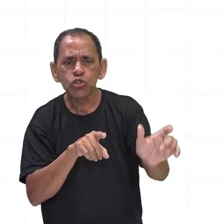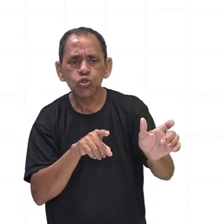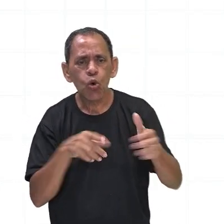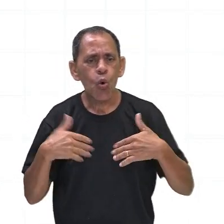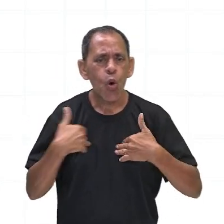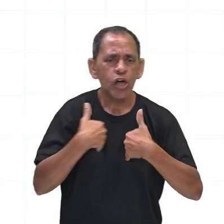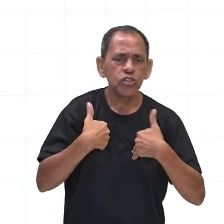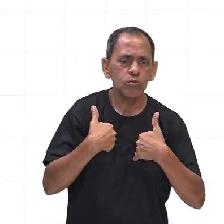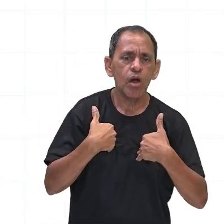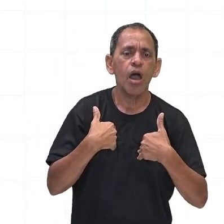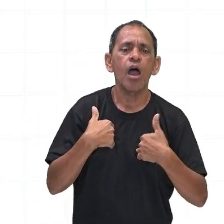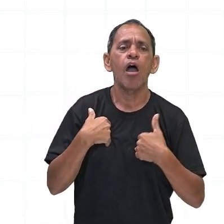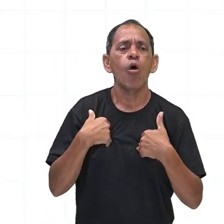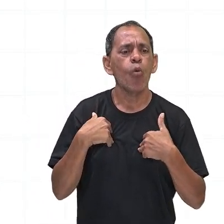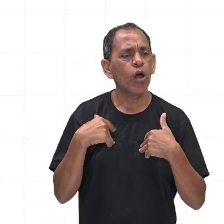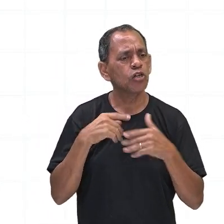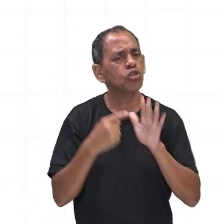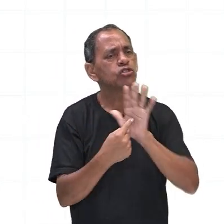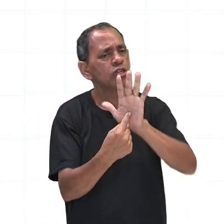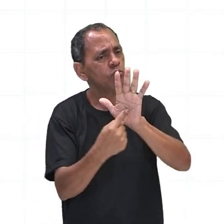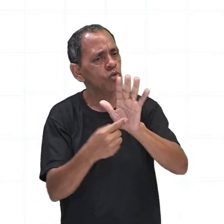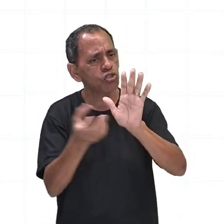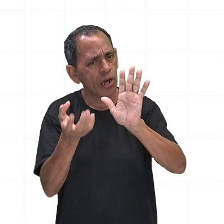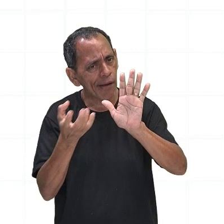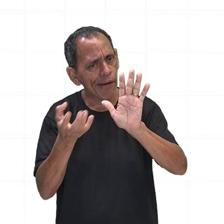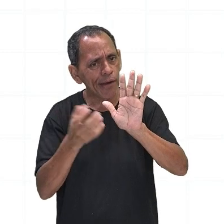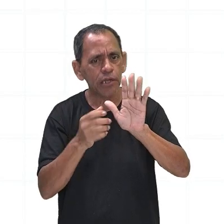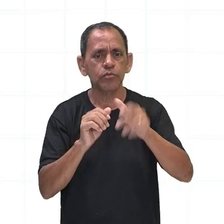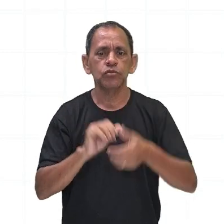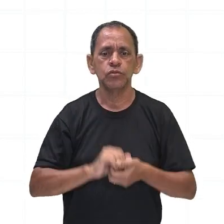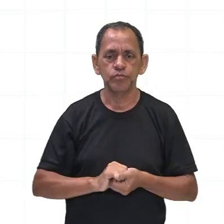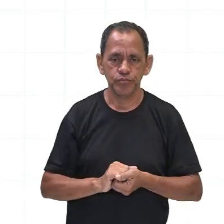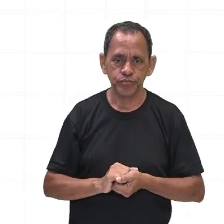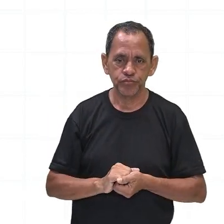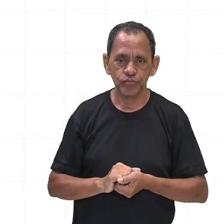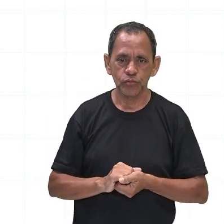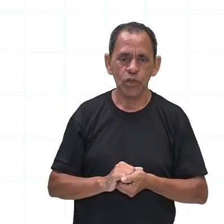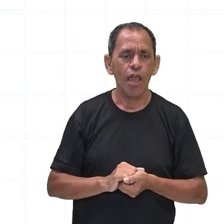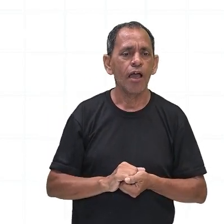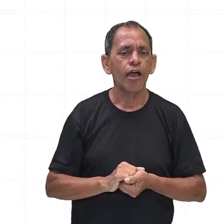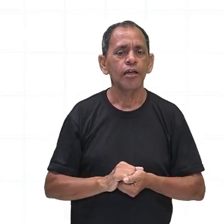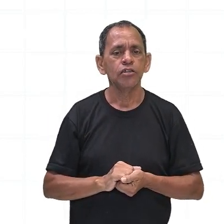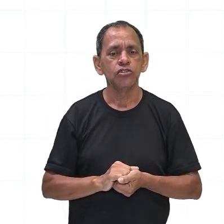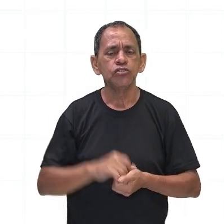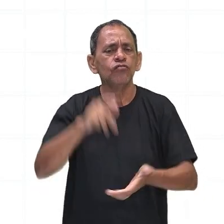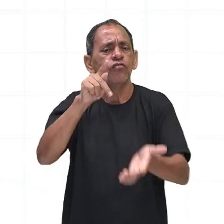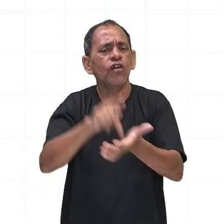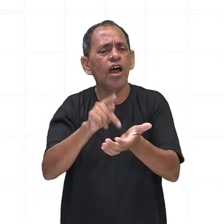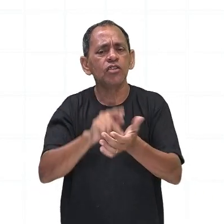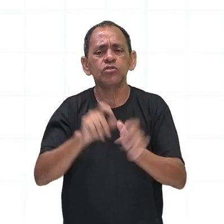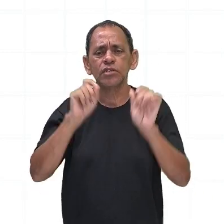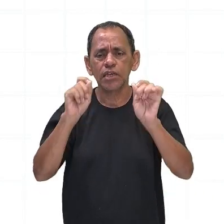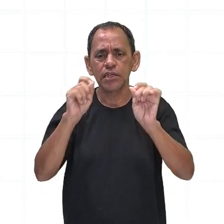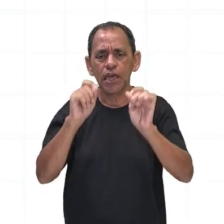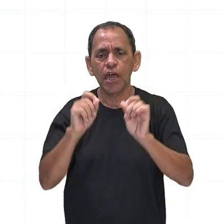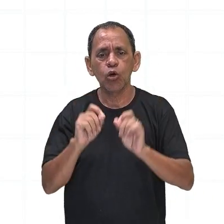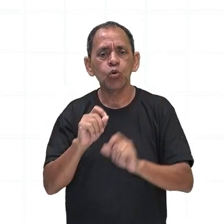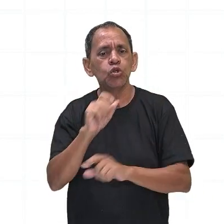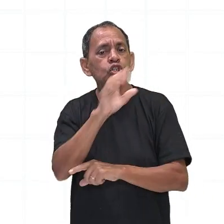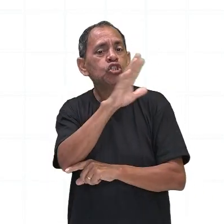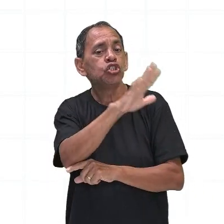a que nos dirigimos. Costumamos dizer que o aposto é um chamamento, exatamente o termo que nós utilizamos